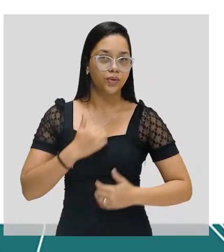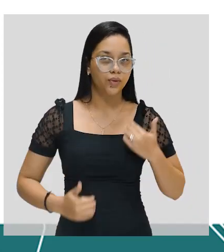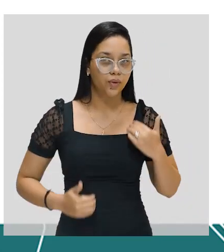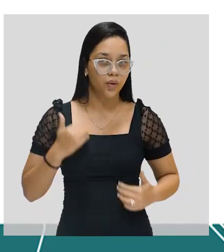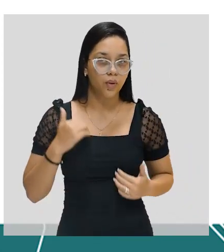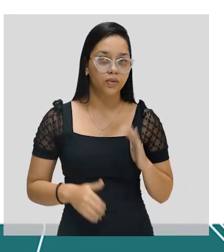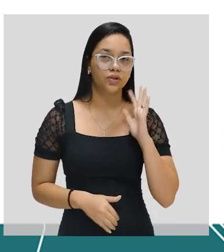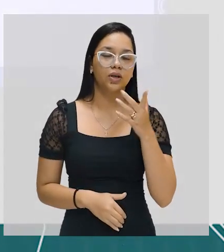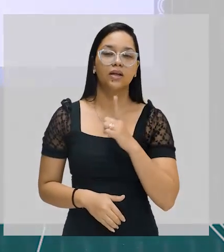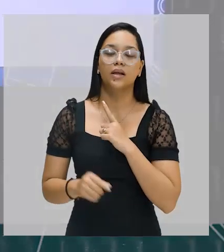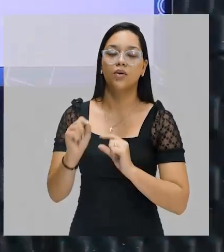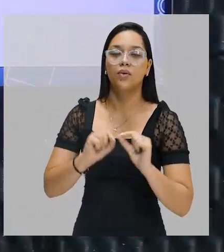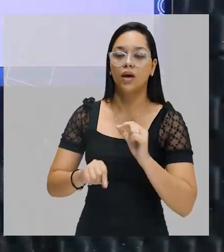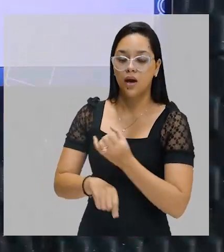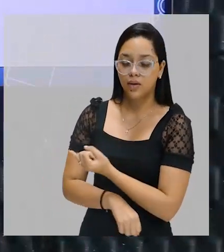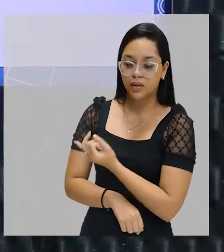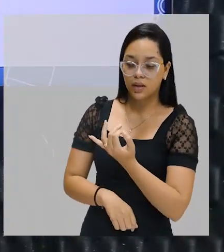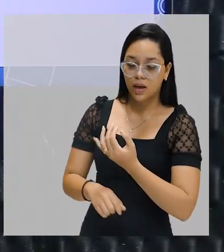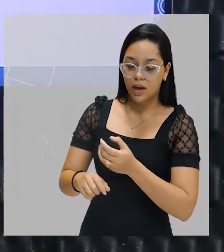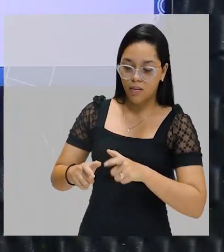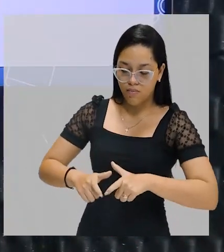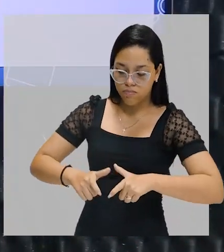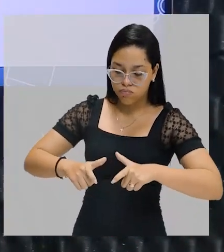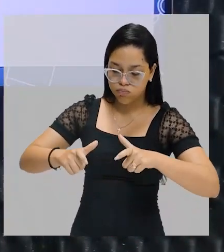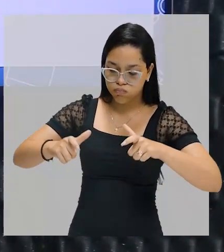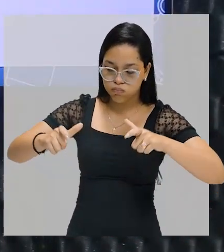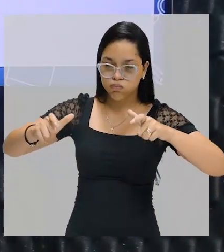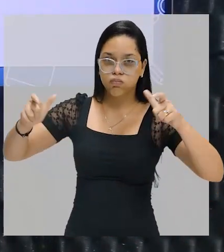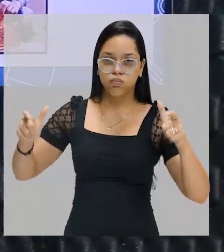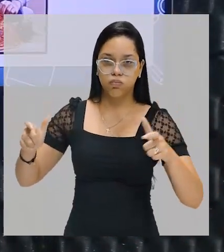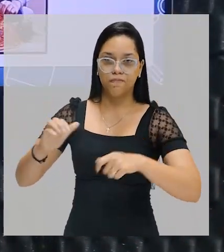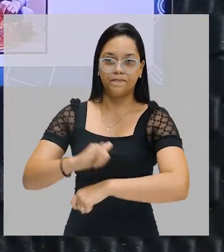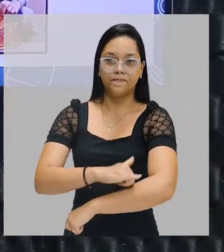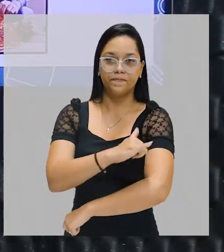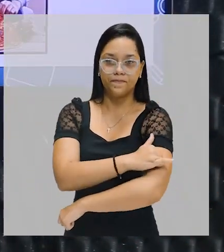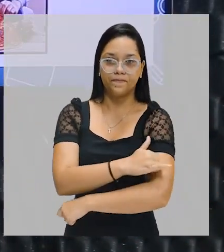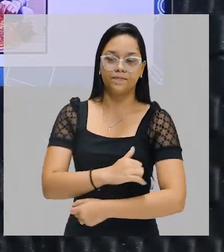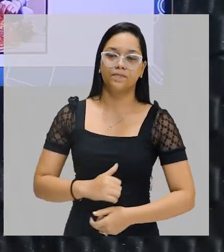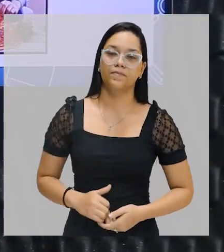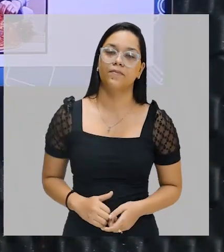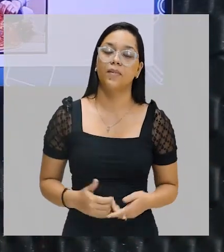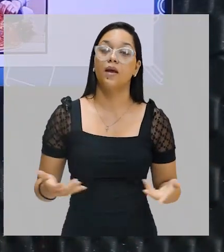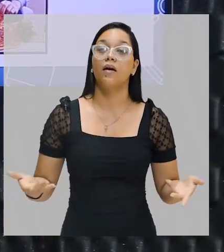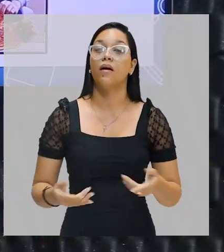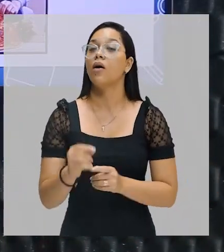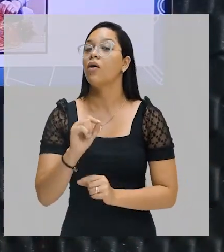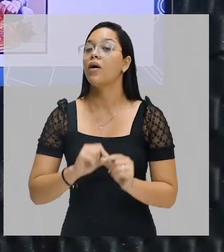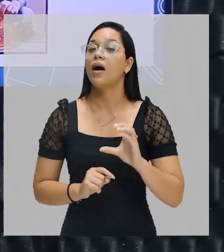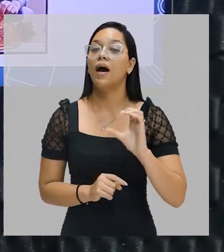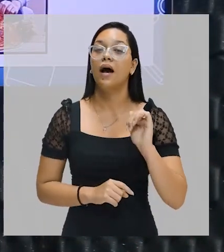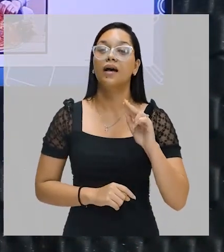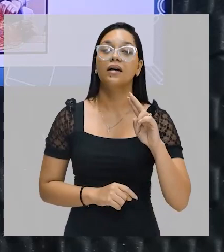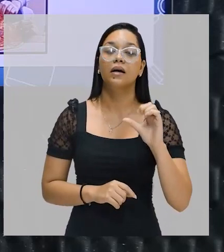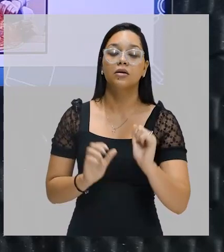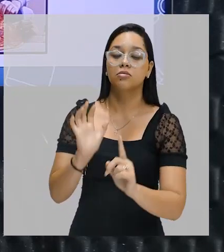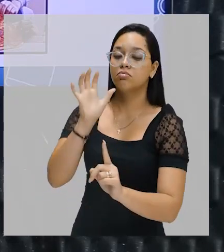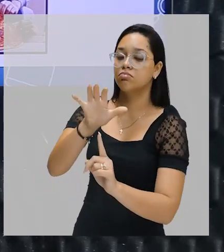corporal. Quando eu tenho a quantidade de gordura em excesso. Causas da